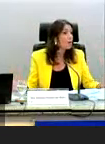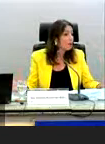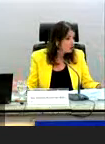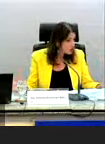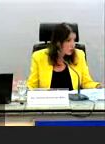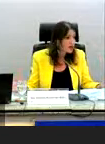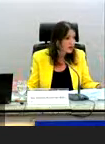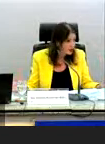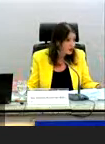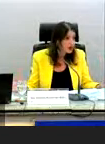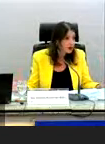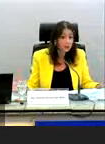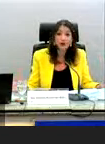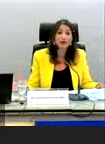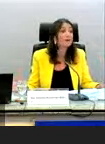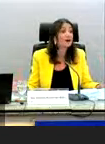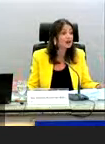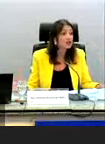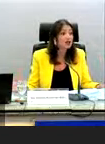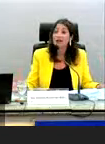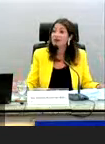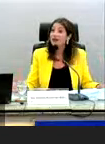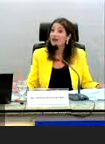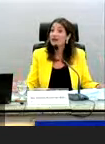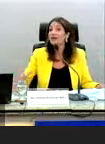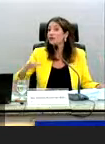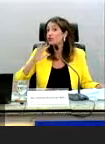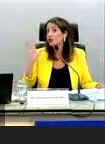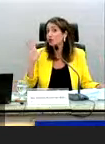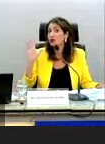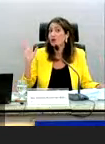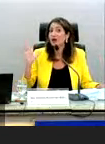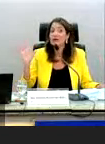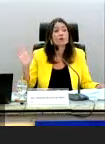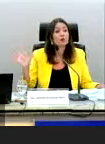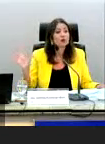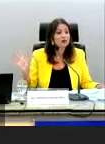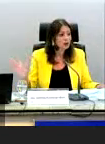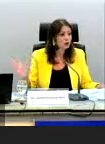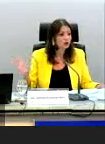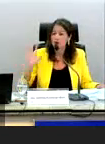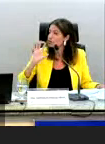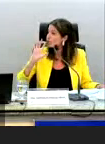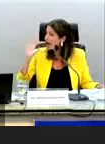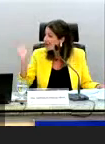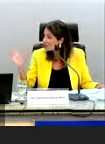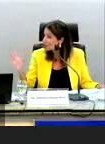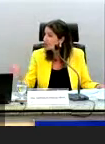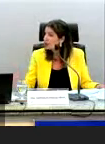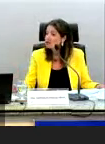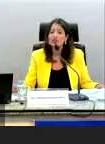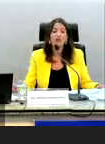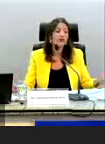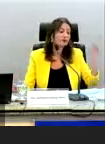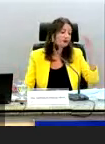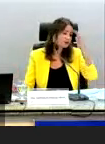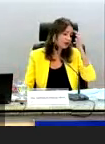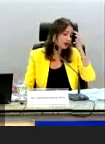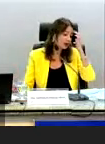gênero mundialmente falando, porque é um país que nós somos 51%, nós somos mais